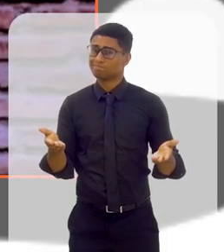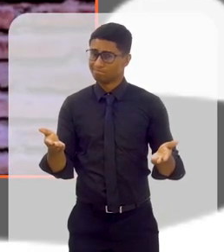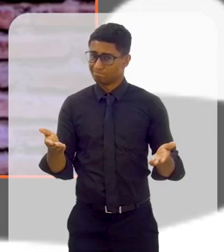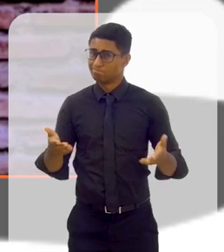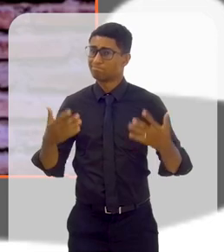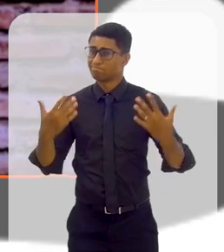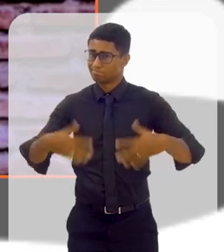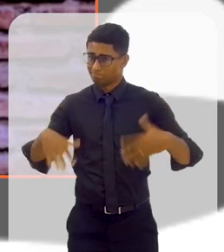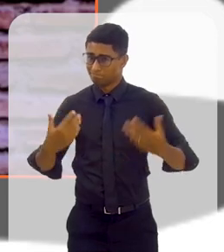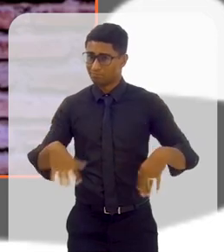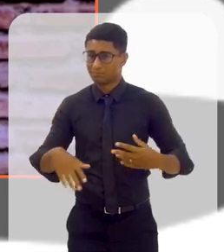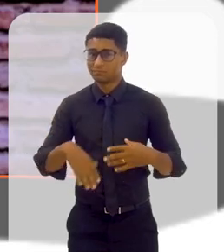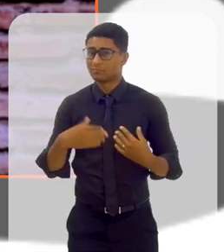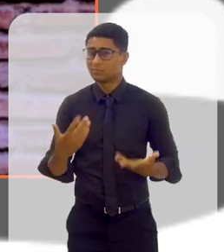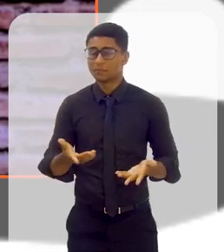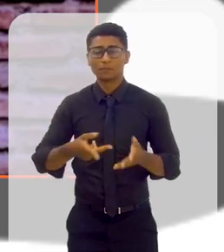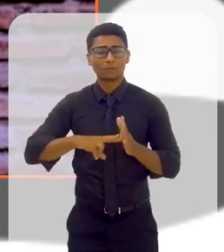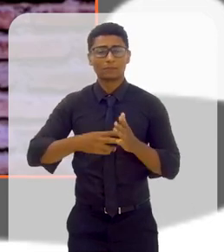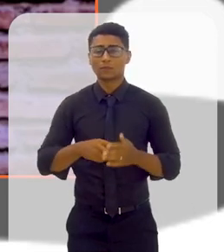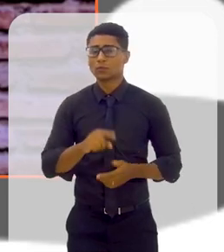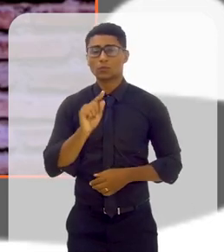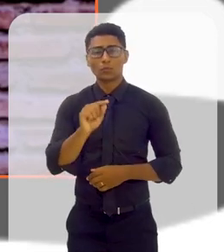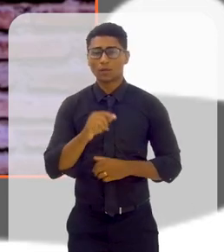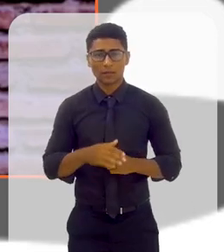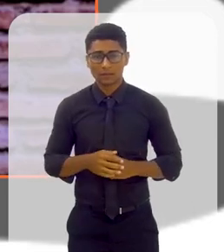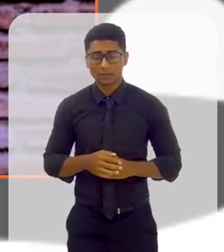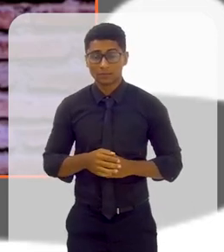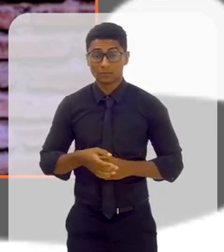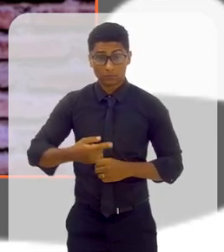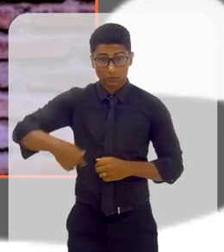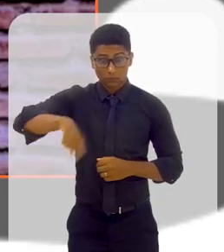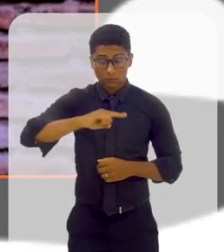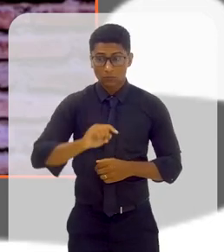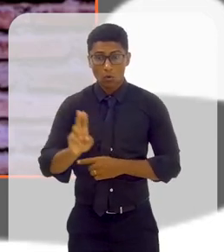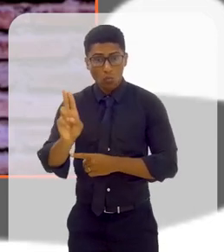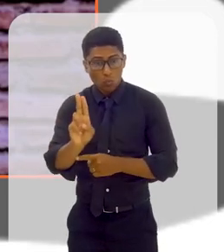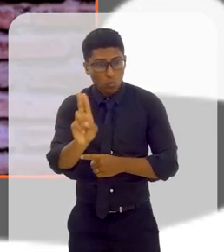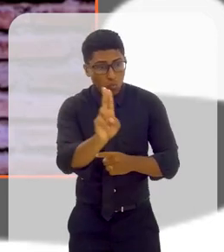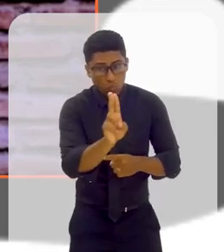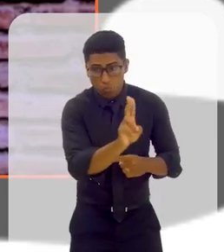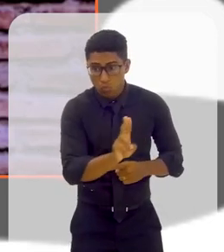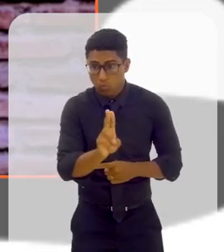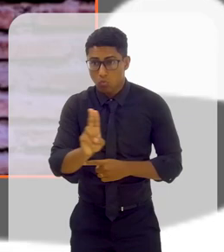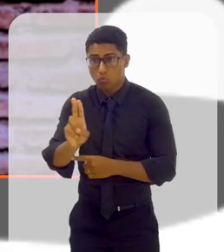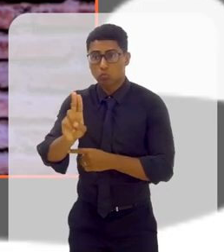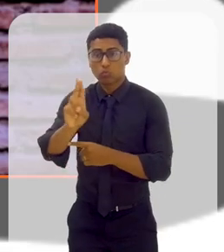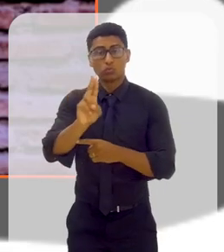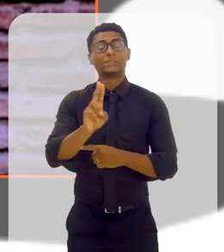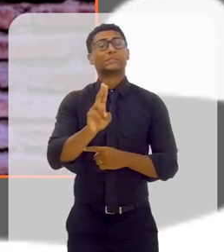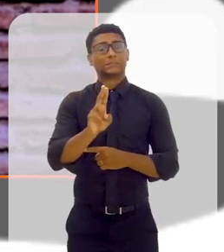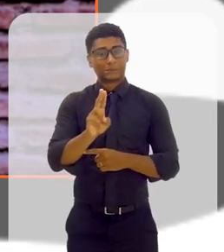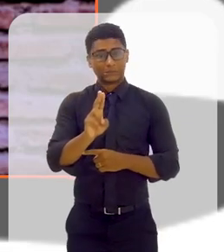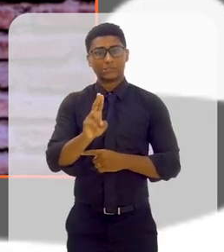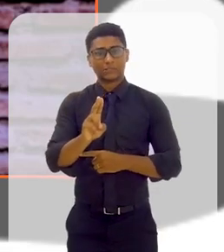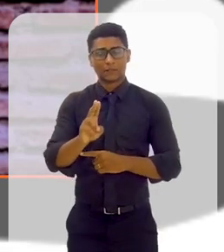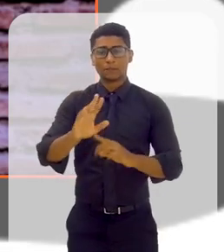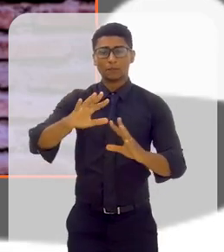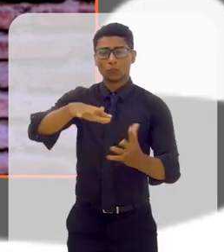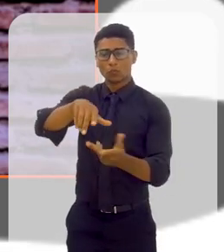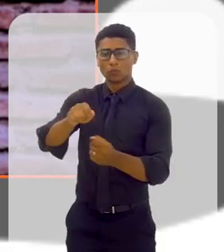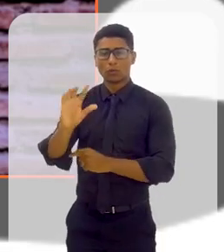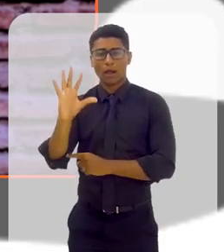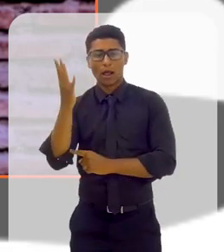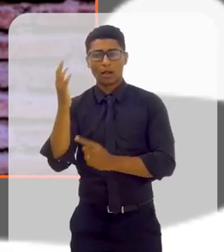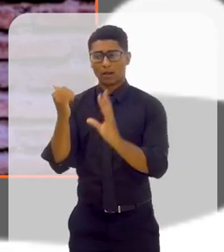29? Então, o que que significa isso? Significa que nós estamos consumindo muito mais do que o mundo tem capacidade de gerar.